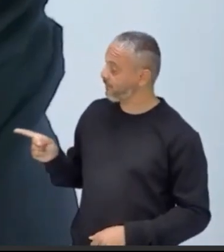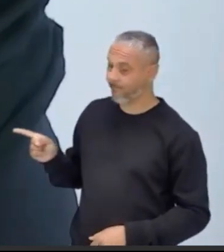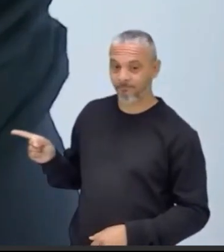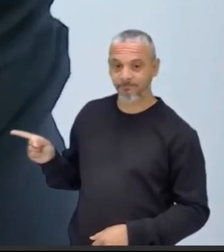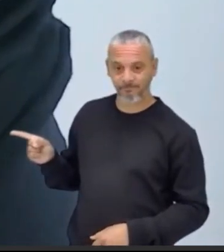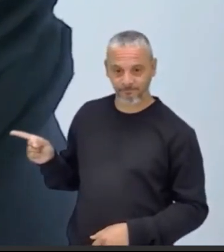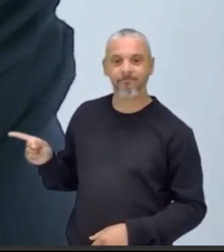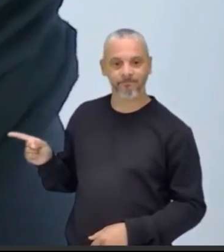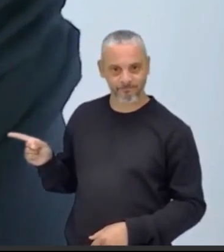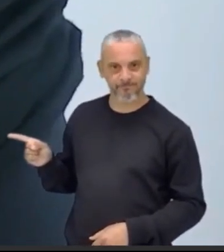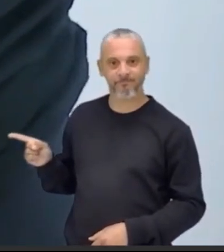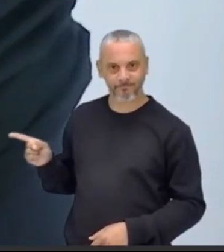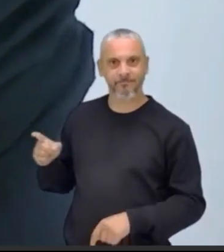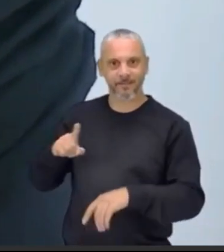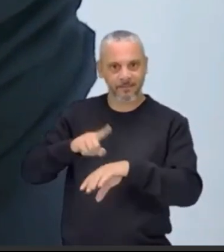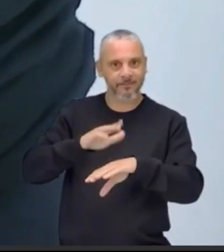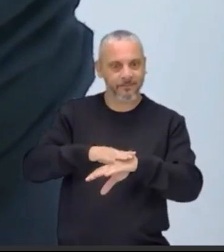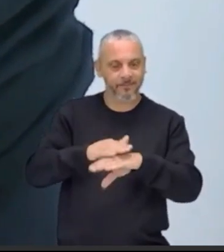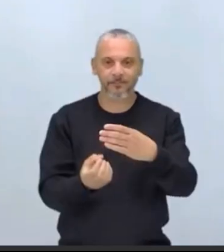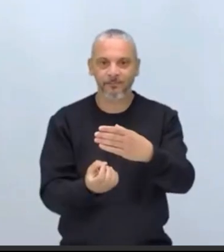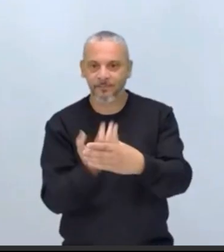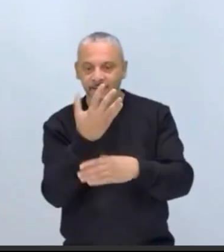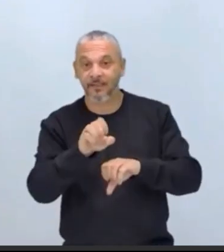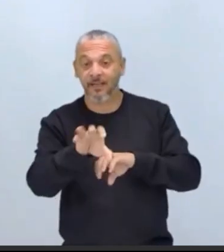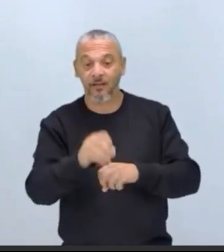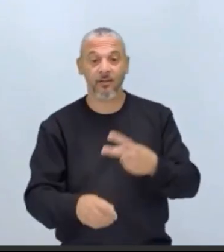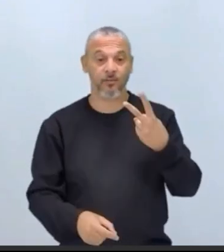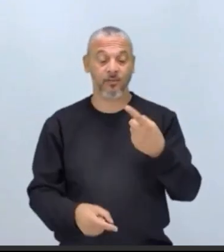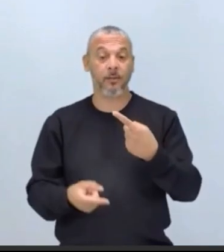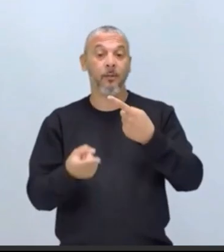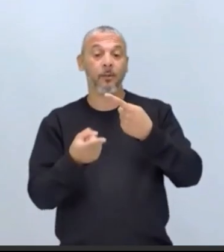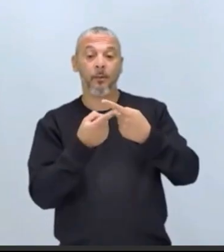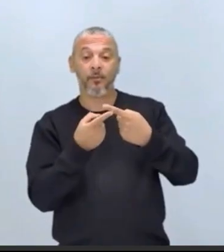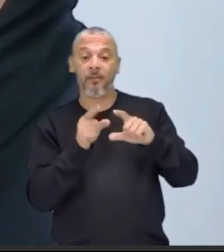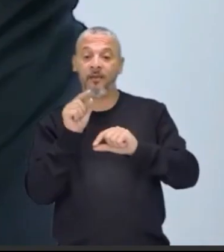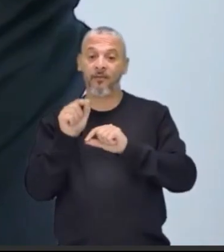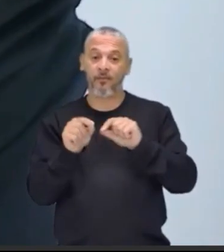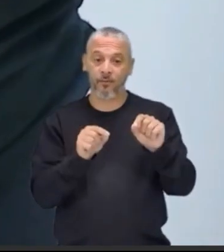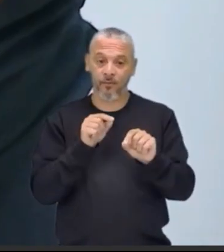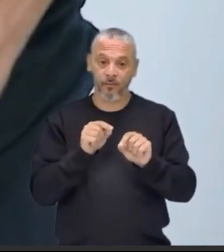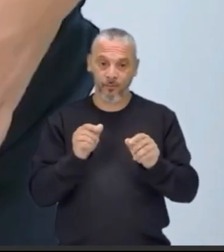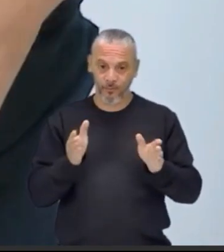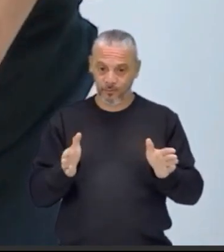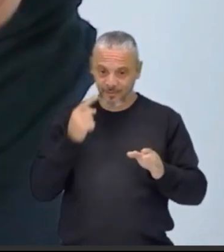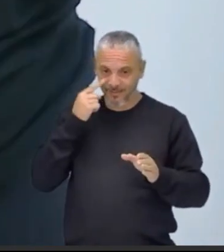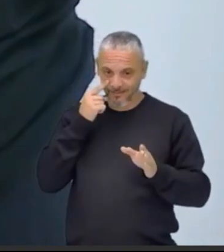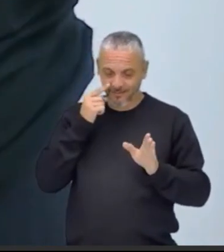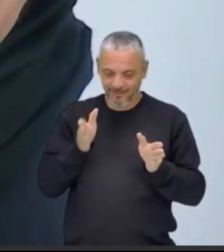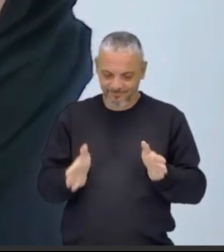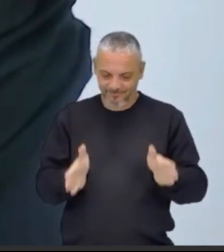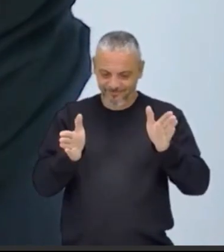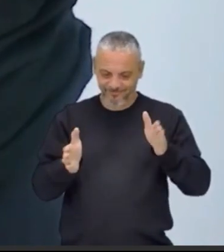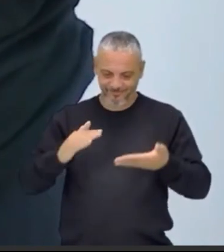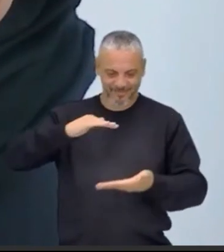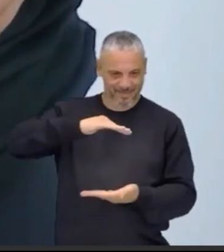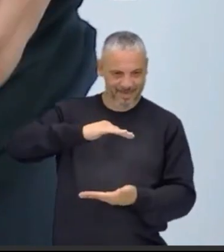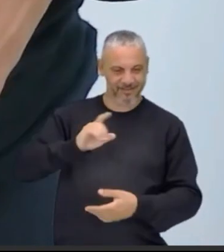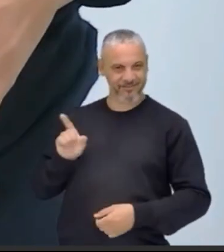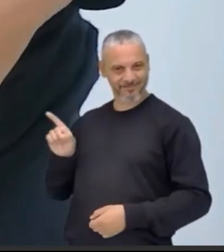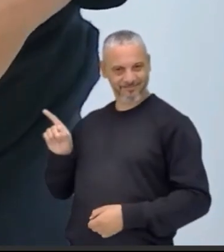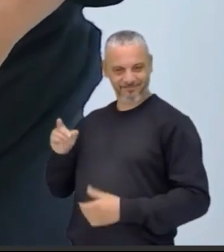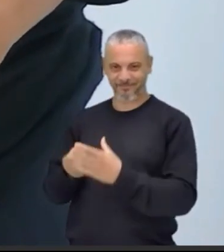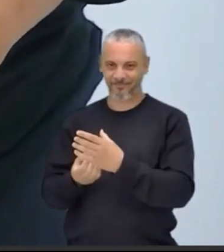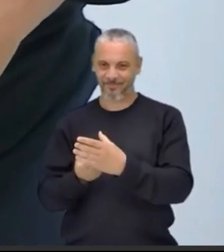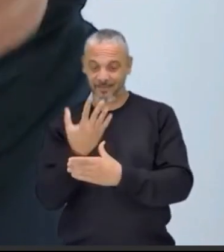o autômato que eu estou apresentando aqui vai ser criado nas duas aulas. A primeira parte que nós vamos construir vai ser essa parte de baixo, que é a parte da caixa em